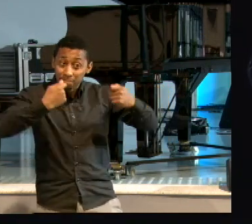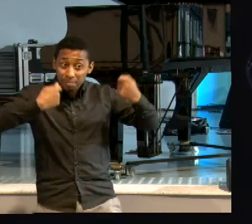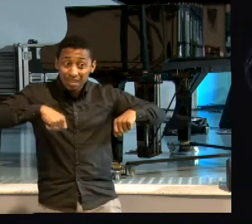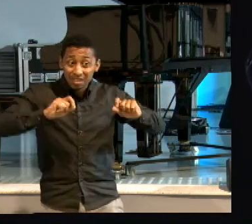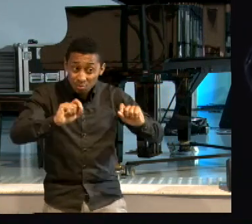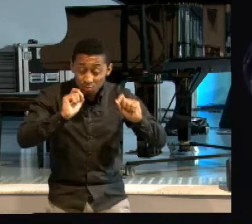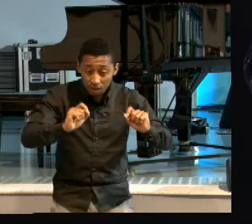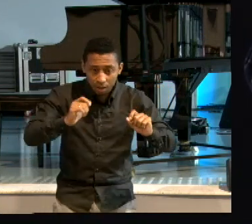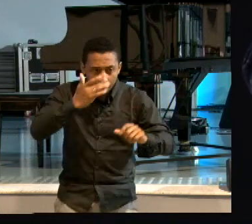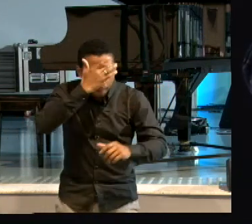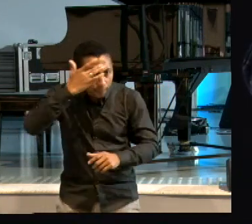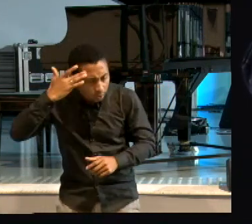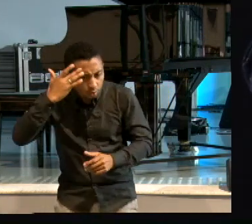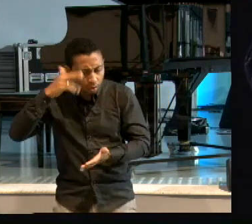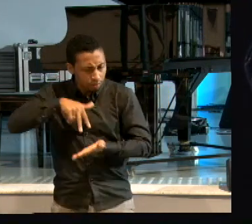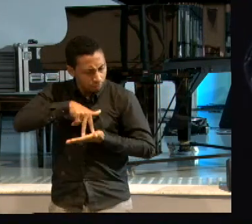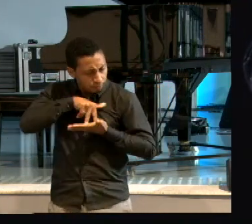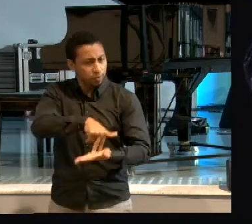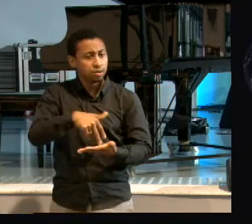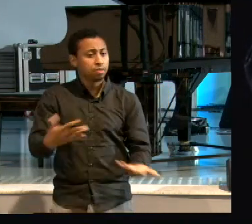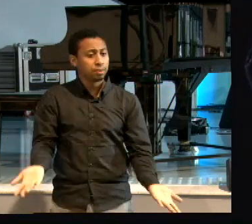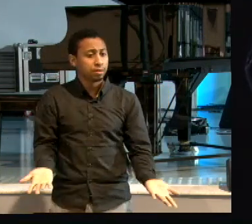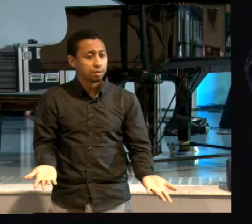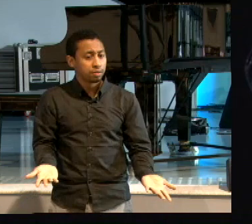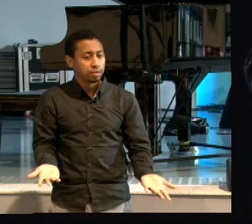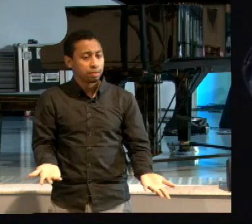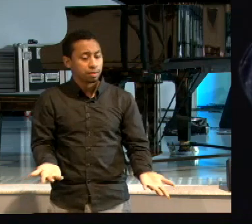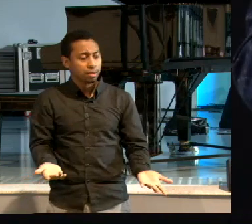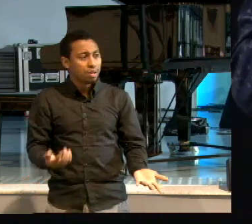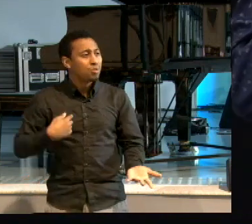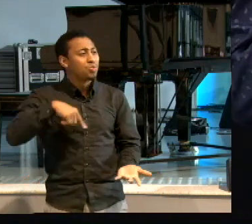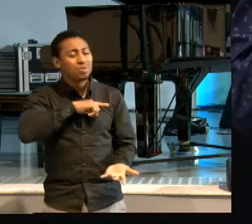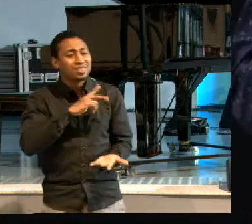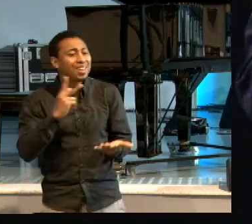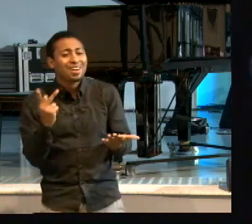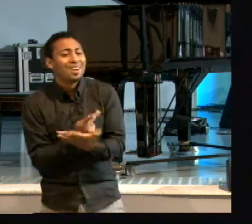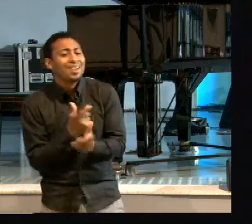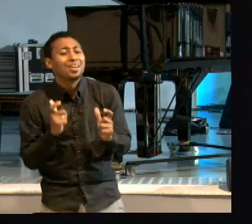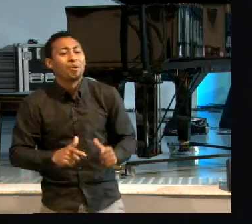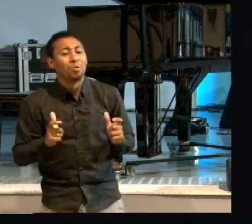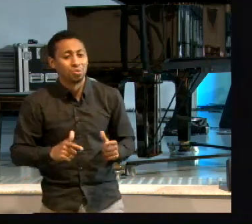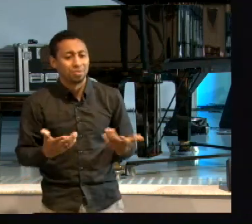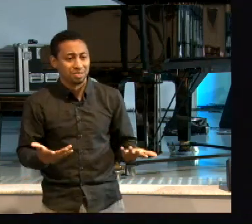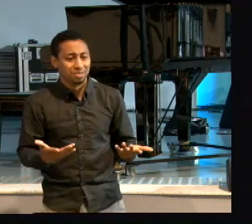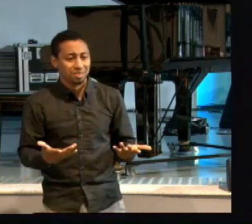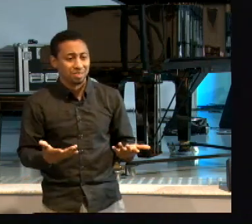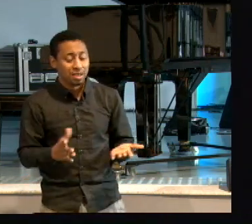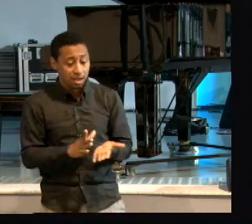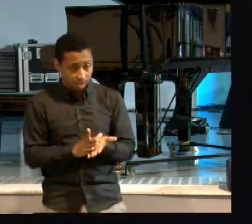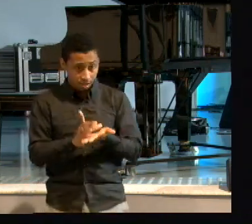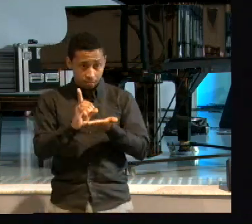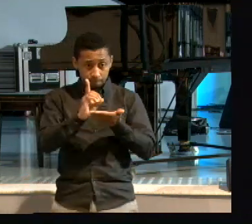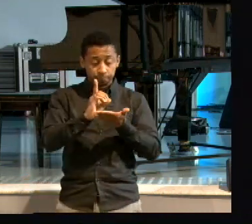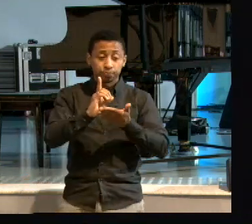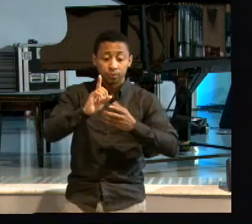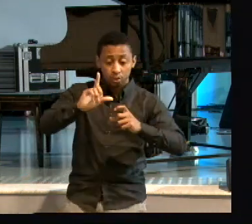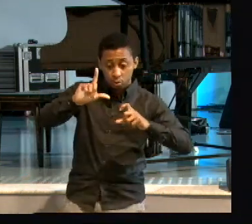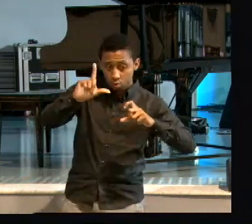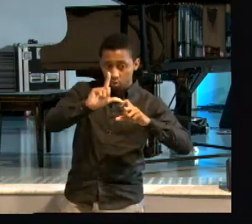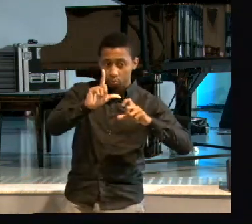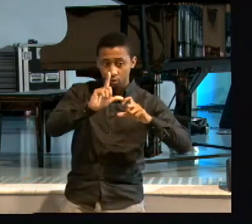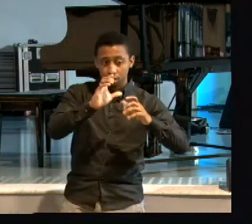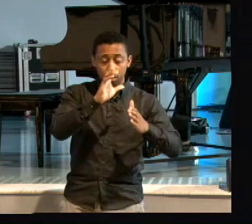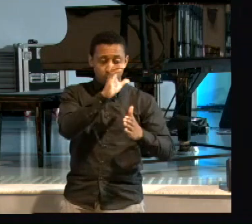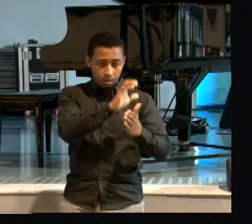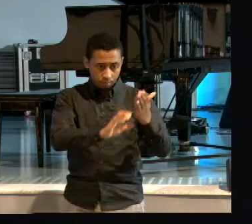Deus. E onde nós estamos errando? Em Lucas, no capítulo 5, nós lemos o versículo